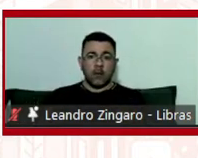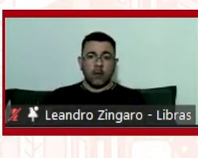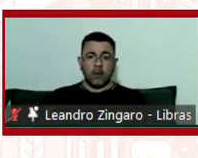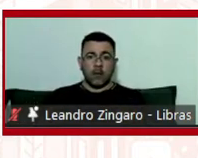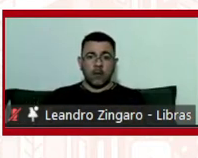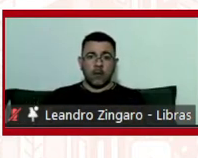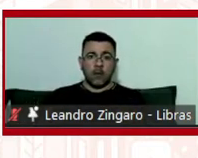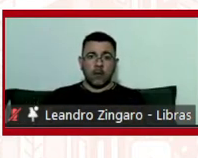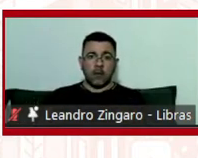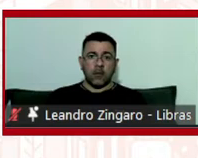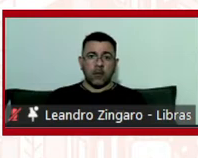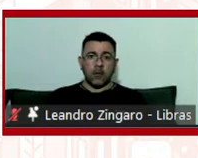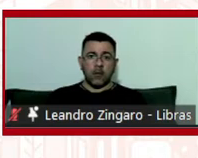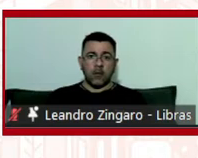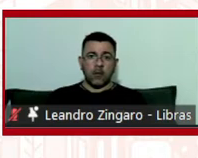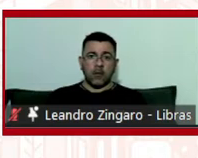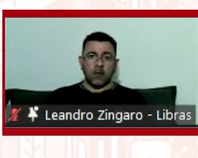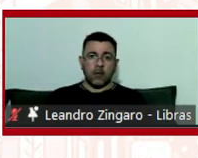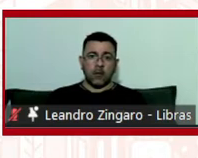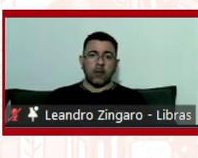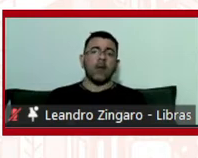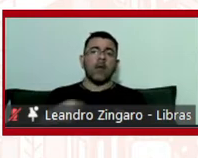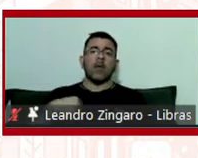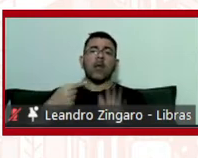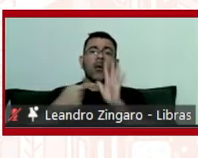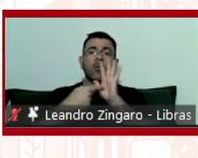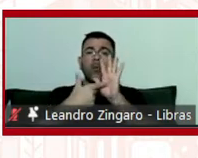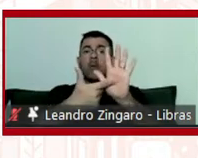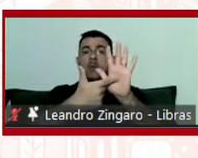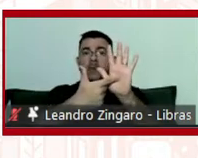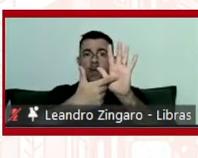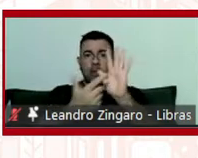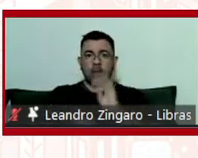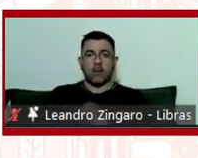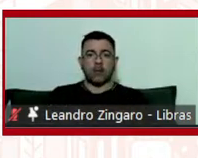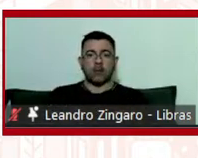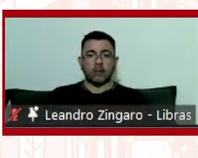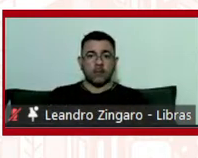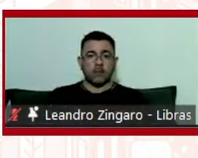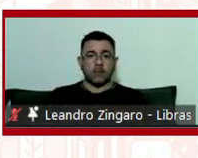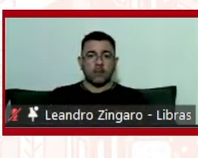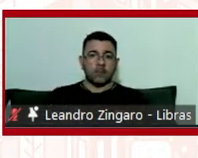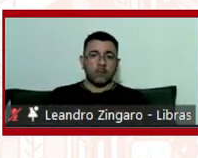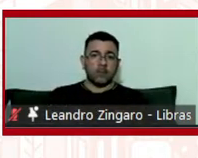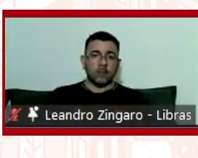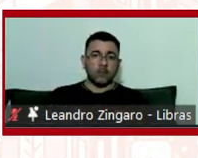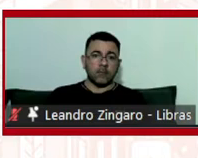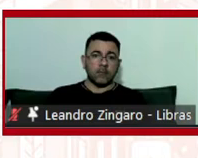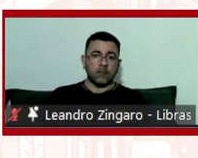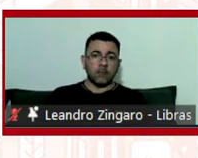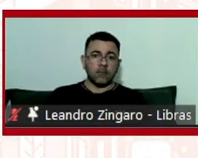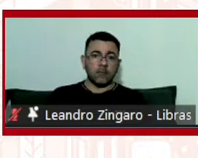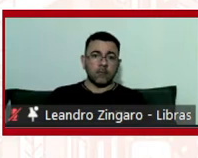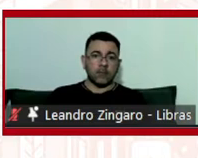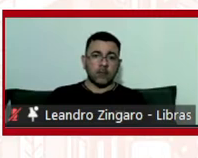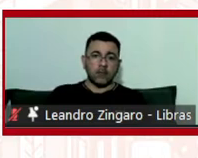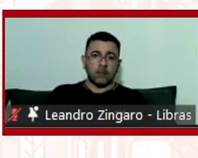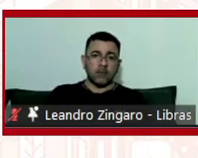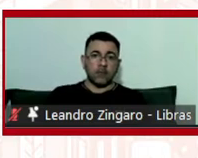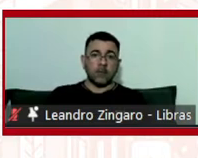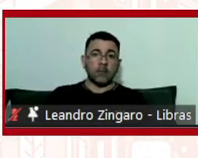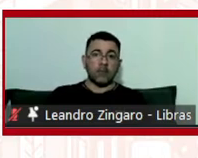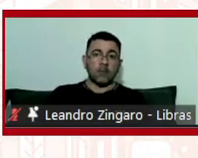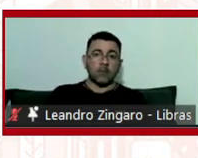momento vou só mostrar eu vou eu vou só abrir mais esse aqui eh